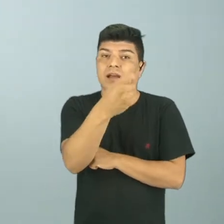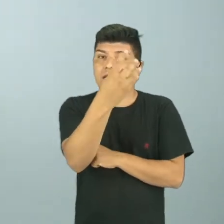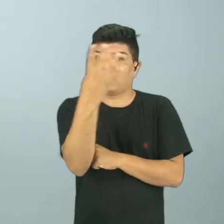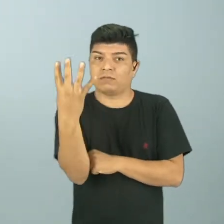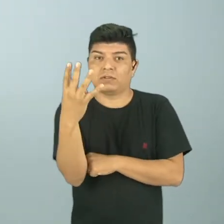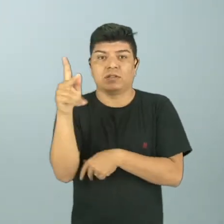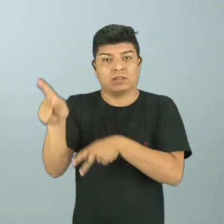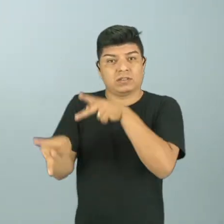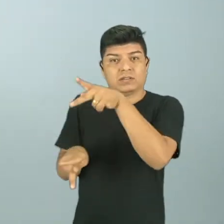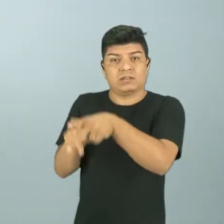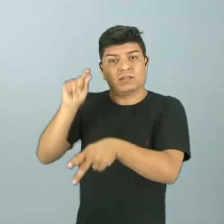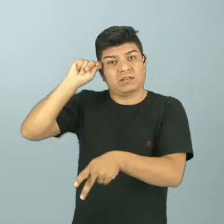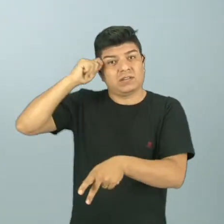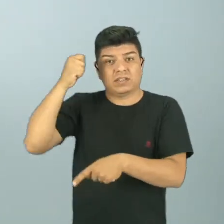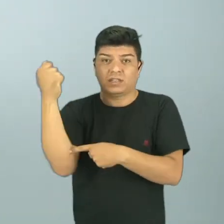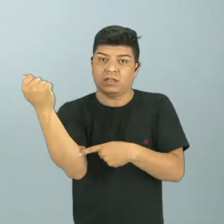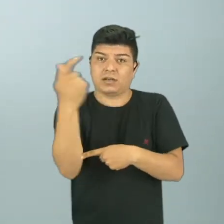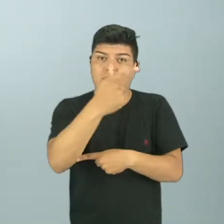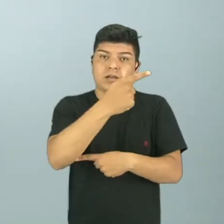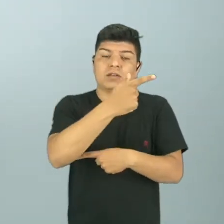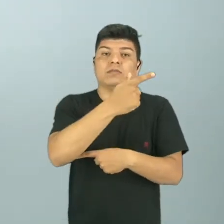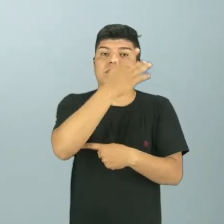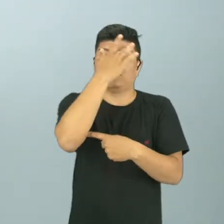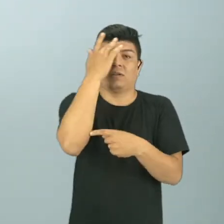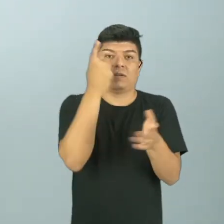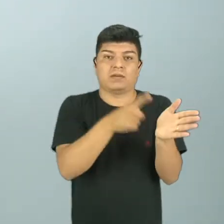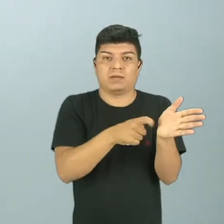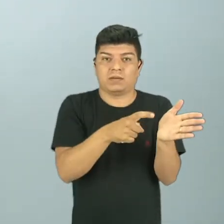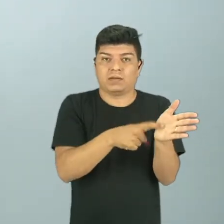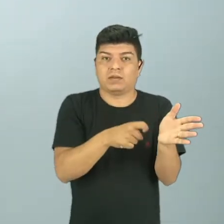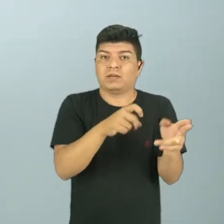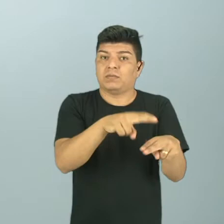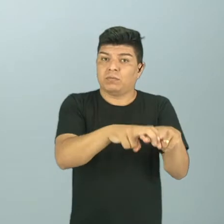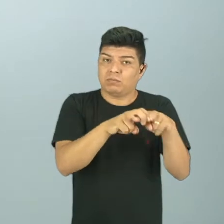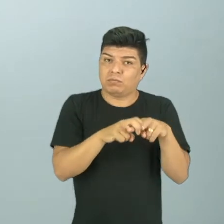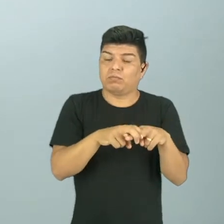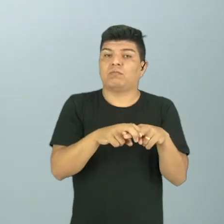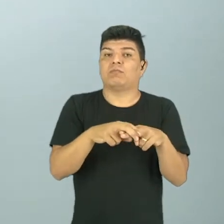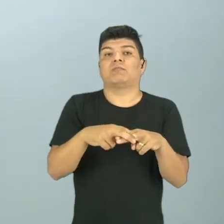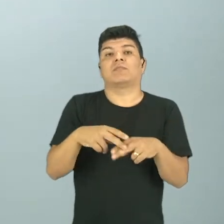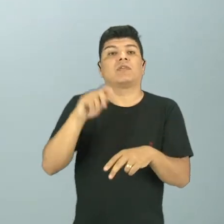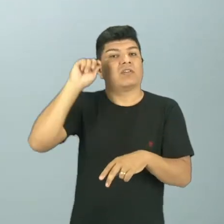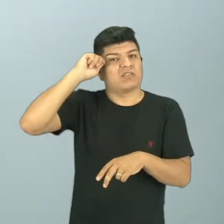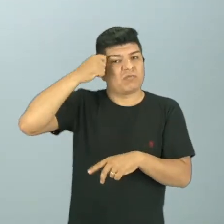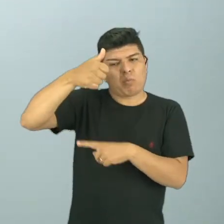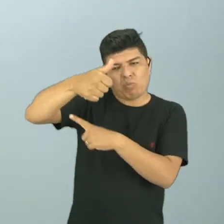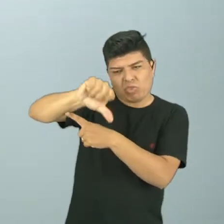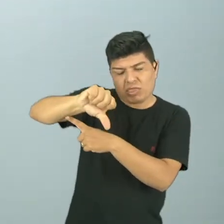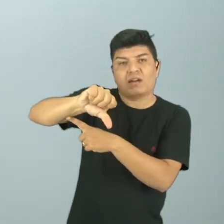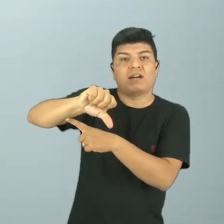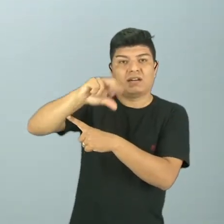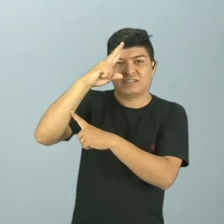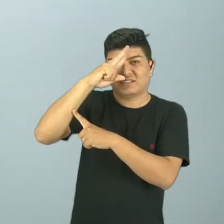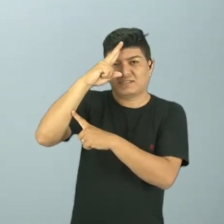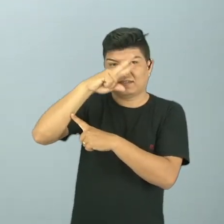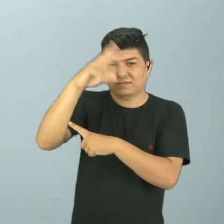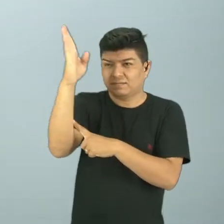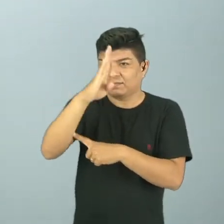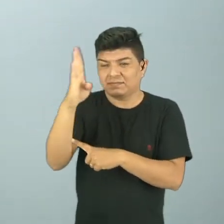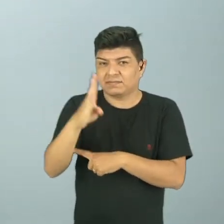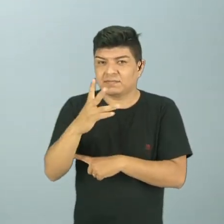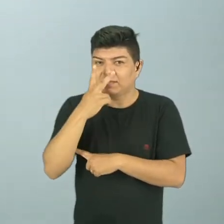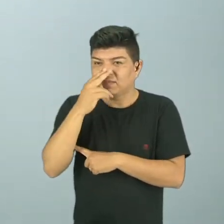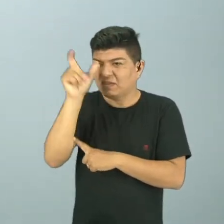de população negra do que de população branca. E o negro ele foi sempre inferiorizado ao longo da história do Brasil. Foi tido como